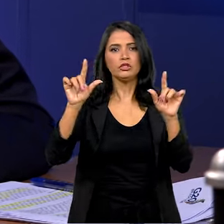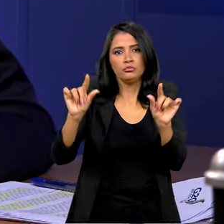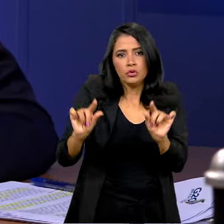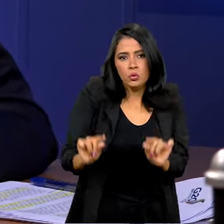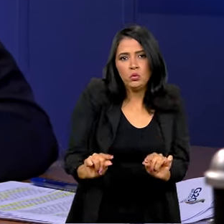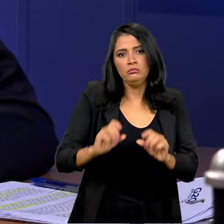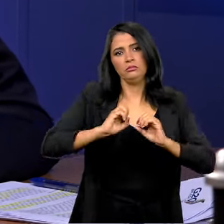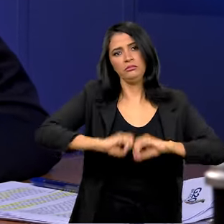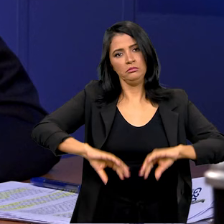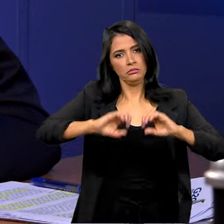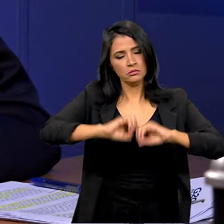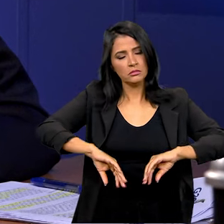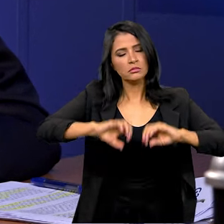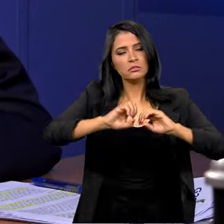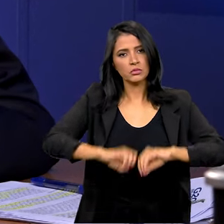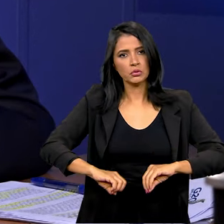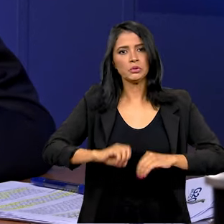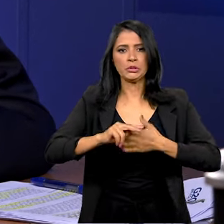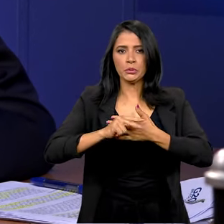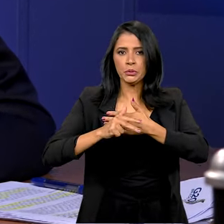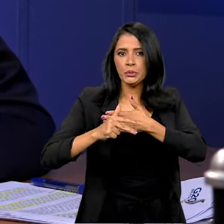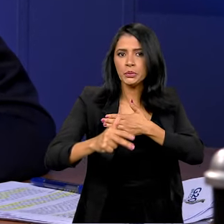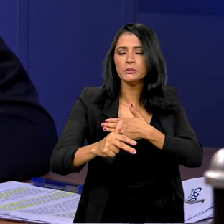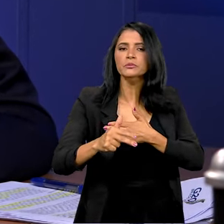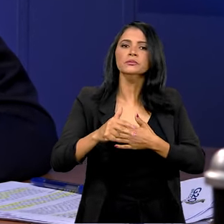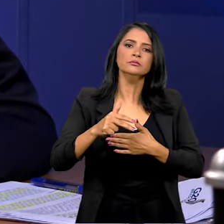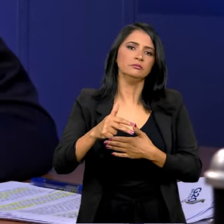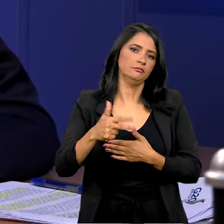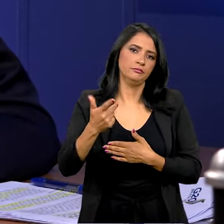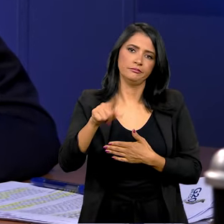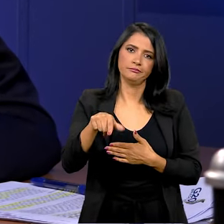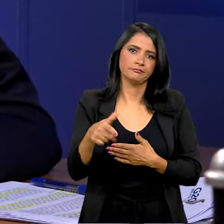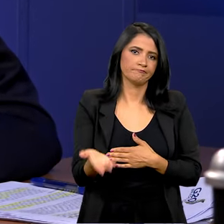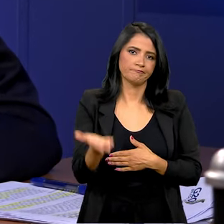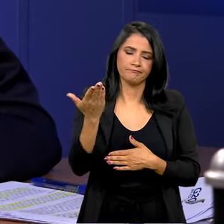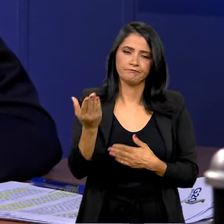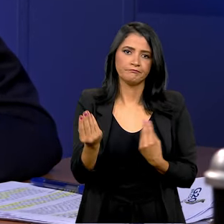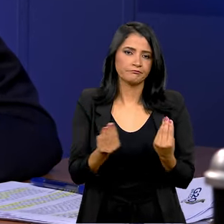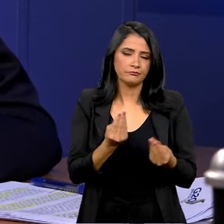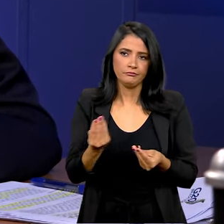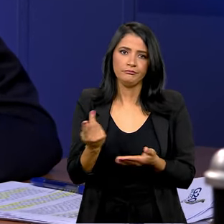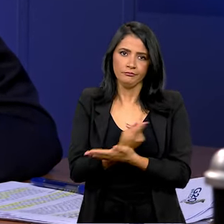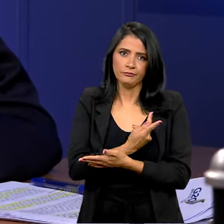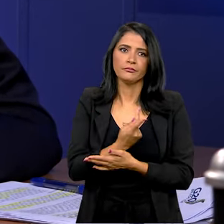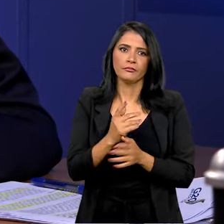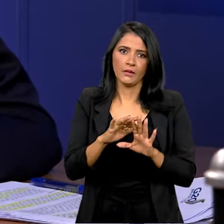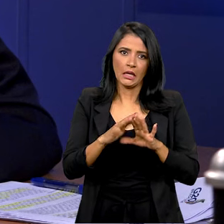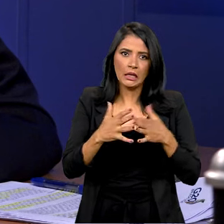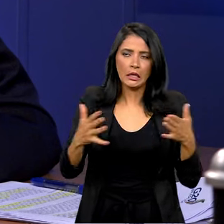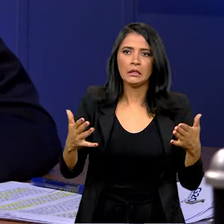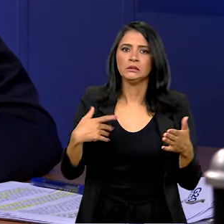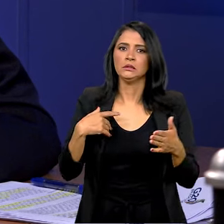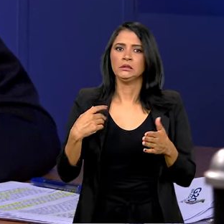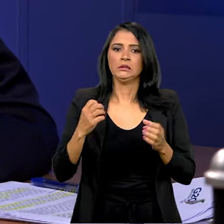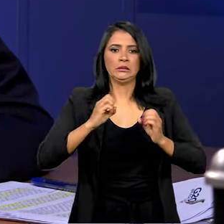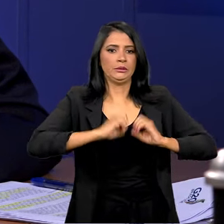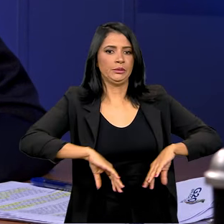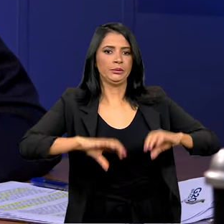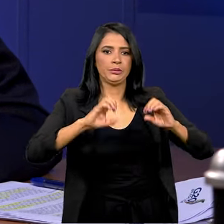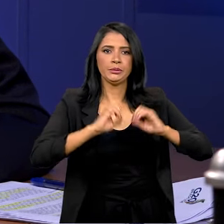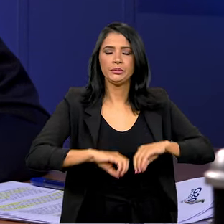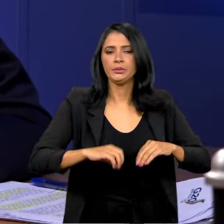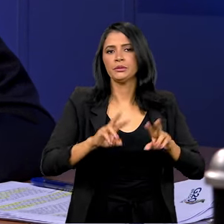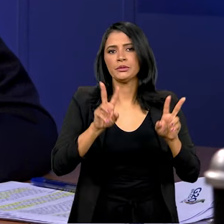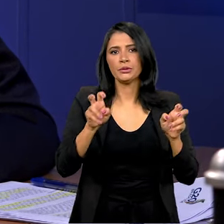climáticas eh e cada vez é mais presente os impactos